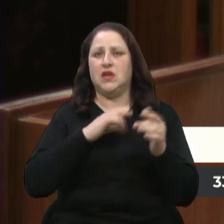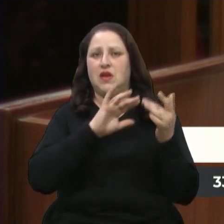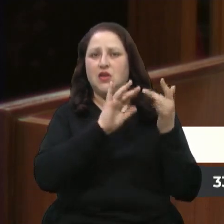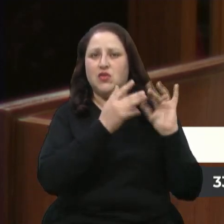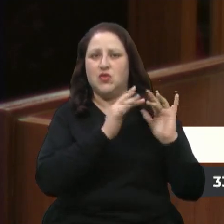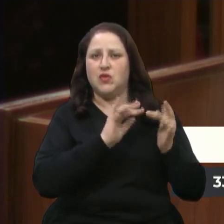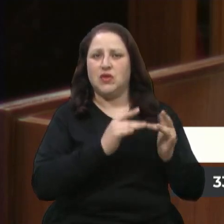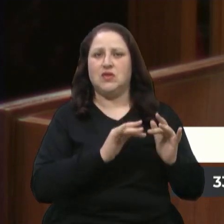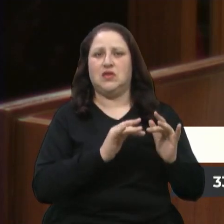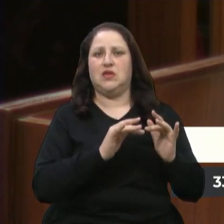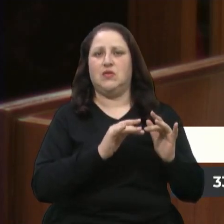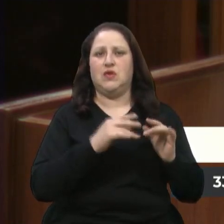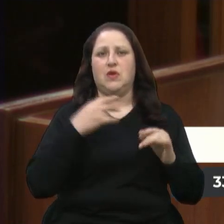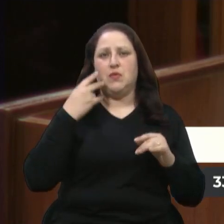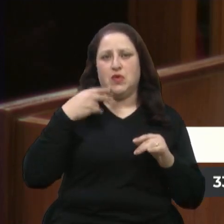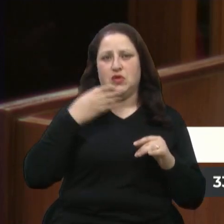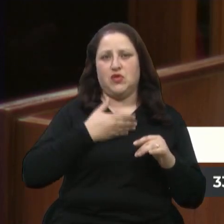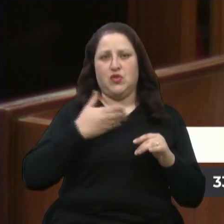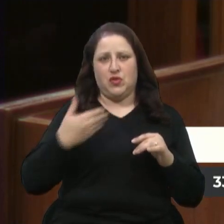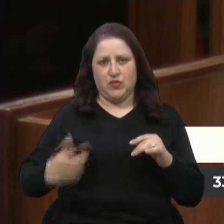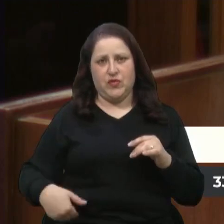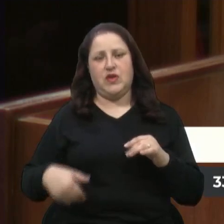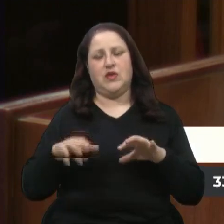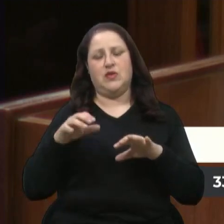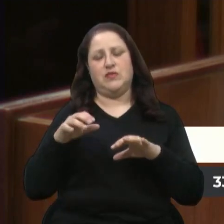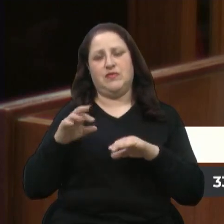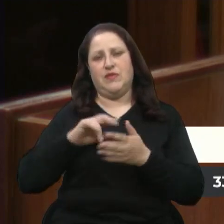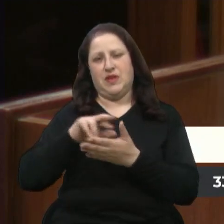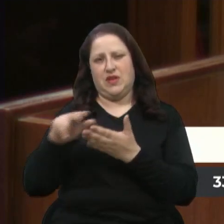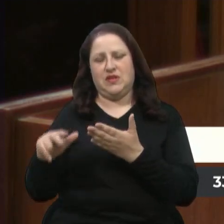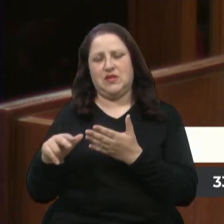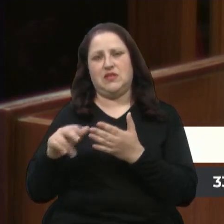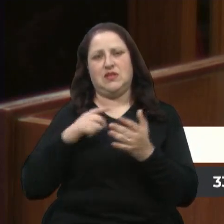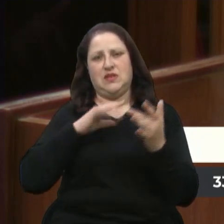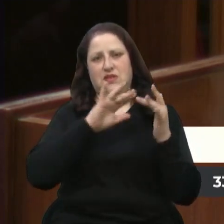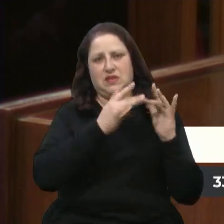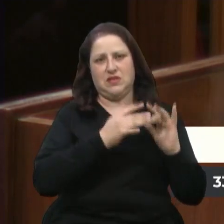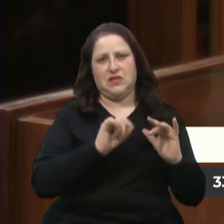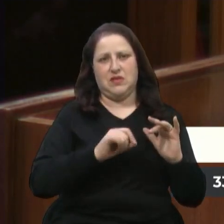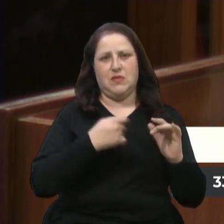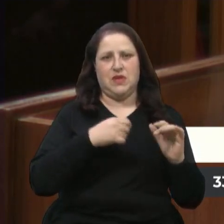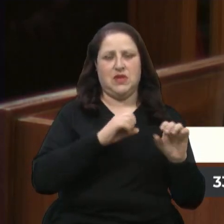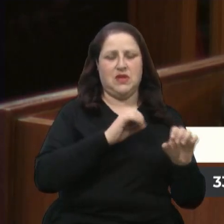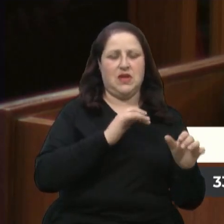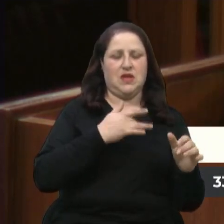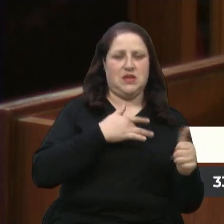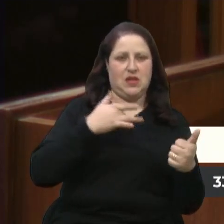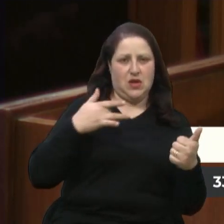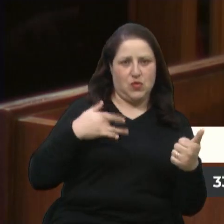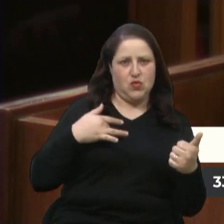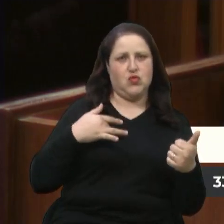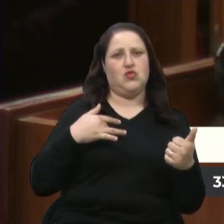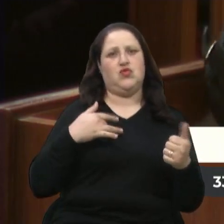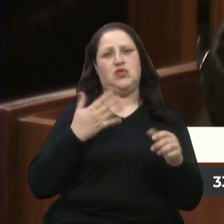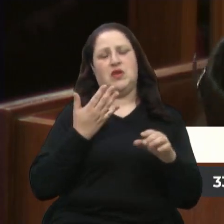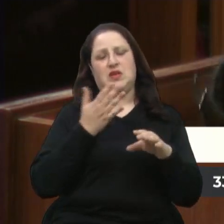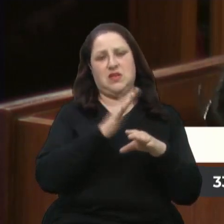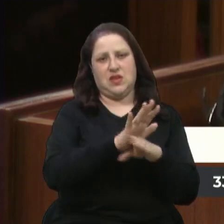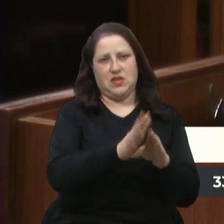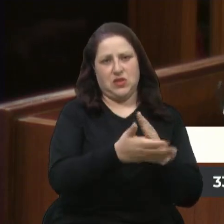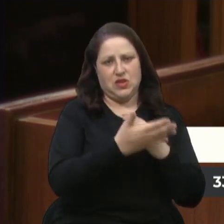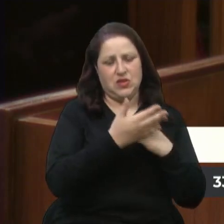entre as políticas públicas, né, que é a saúde, ela tem que estar articulada com a assistência, com a habitação,